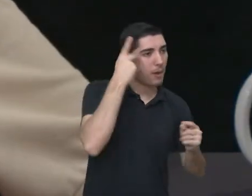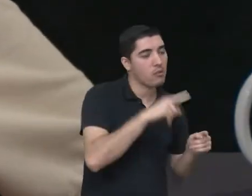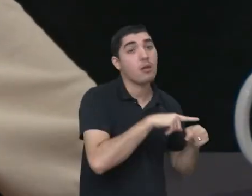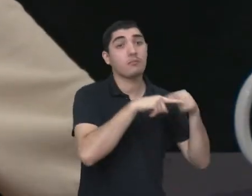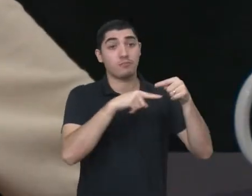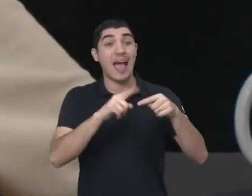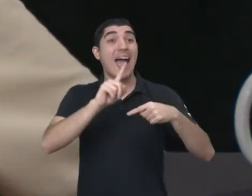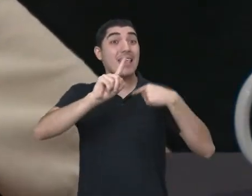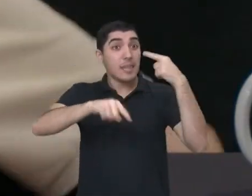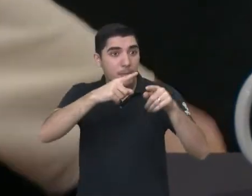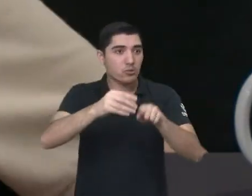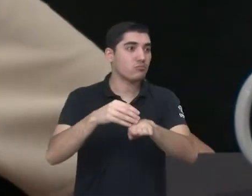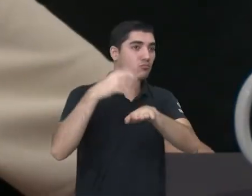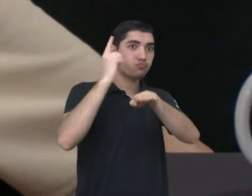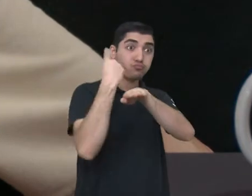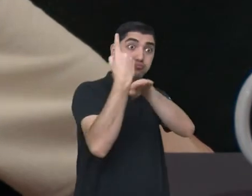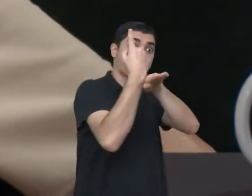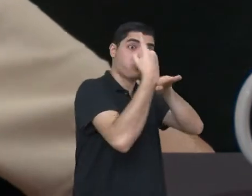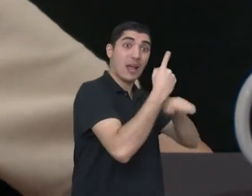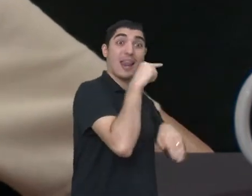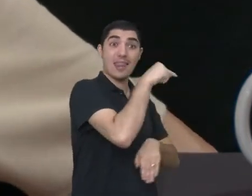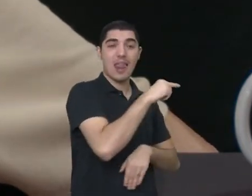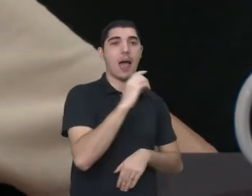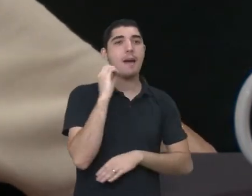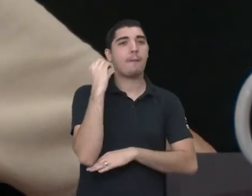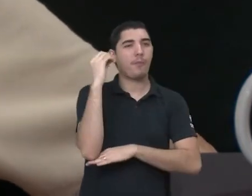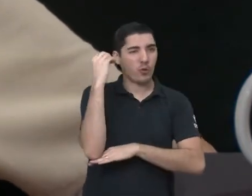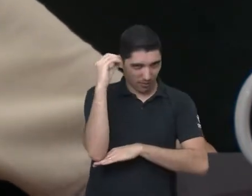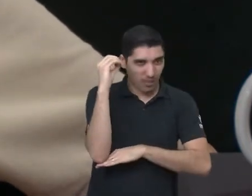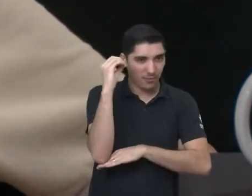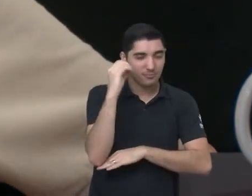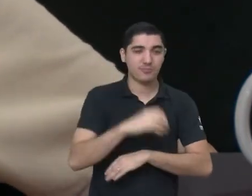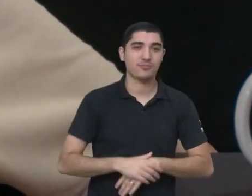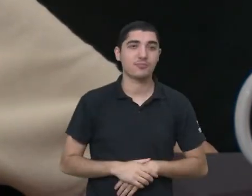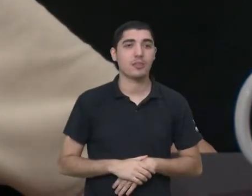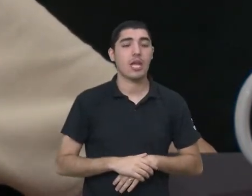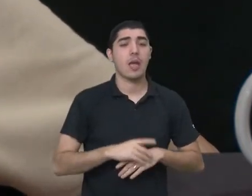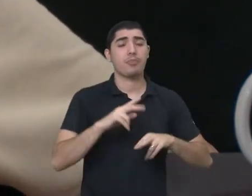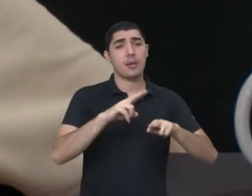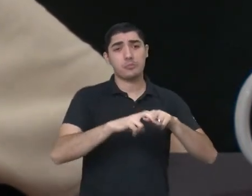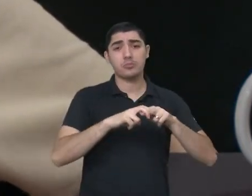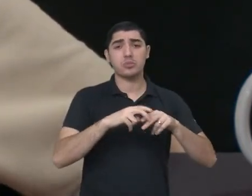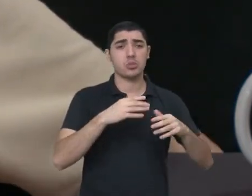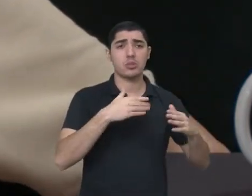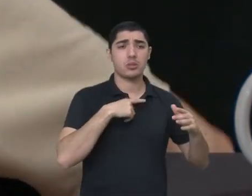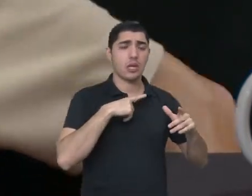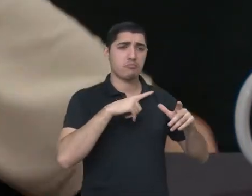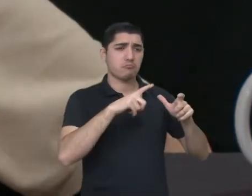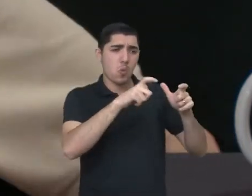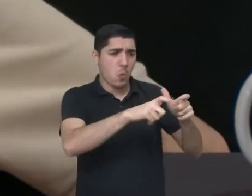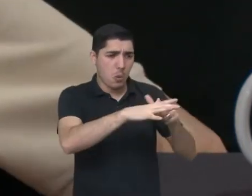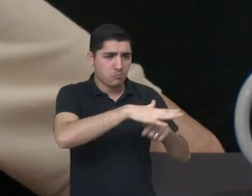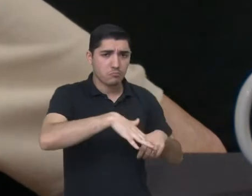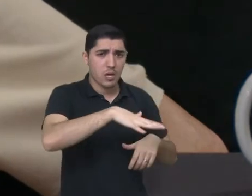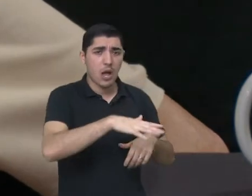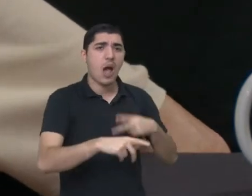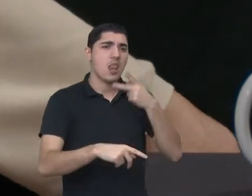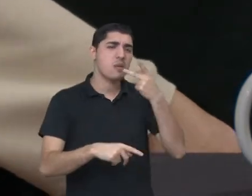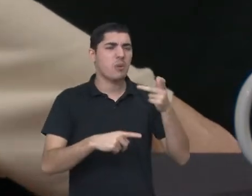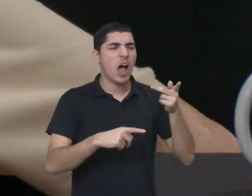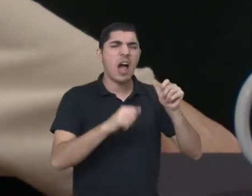Henrique Passos, que foi técnico de São José, o Jorge Pinto de Souza era o diretor de futebol. E sentava no